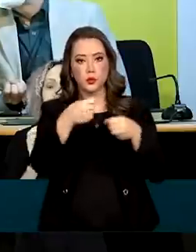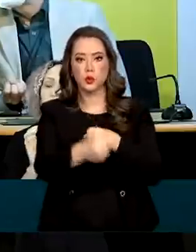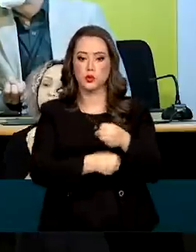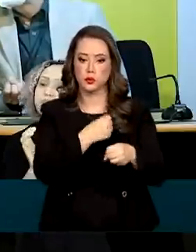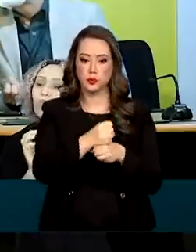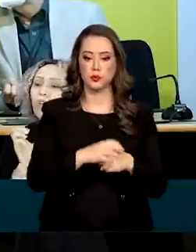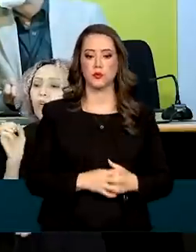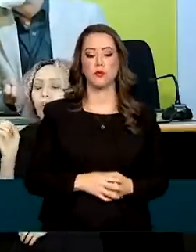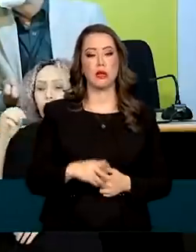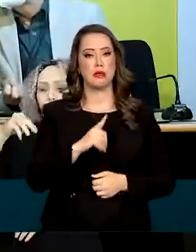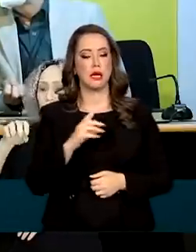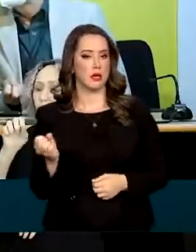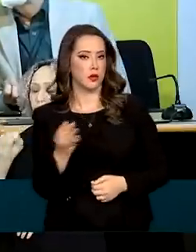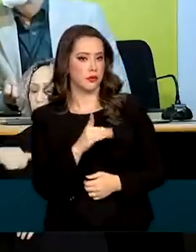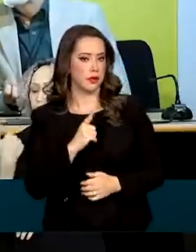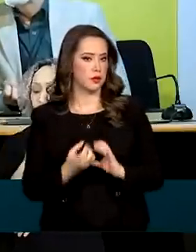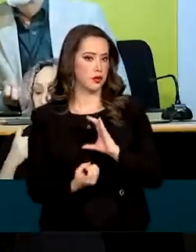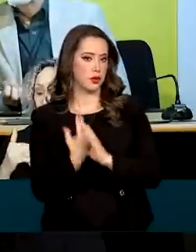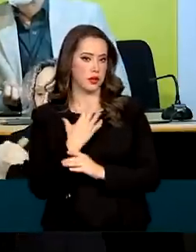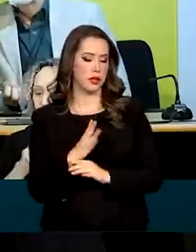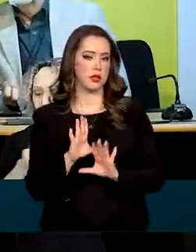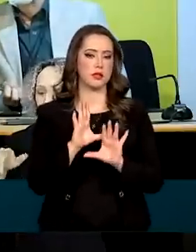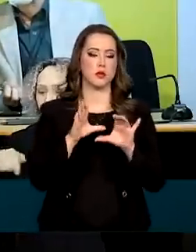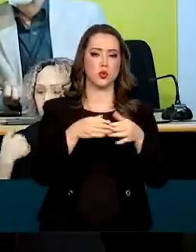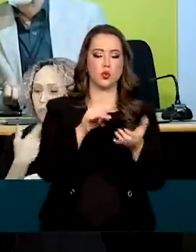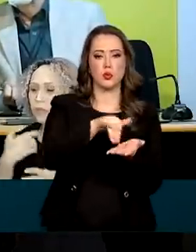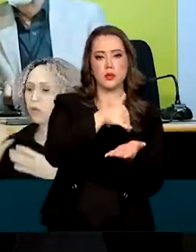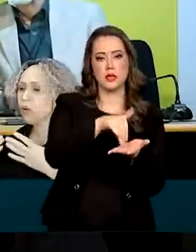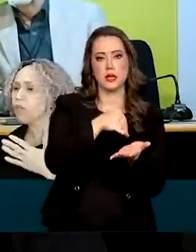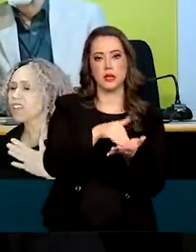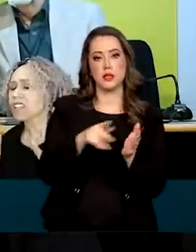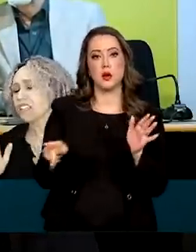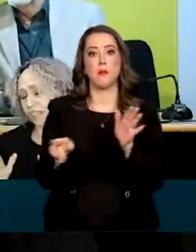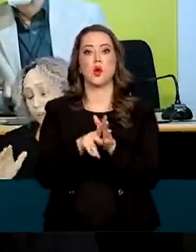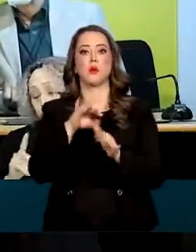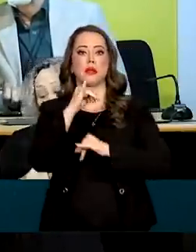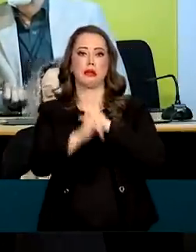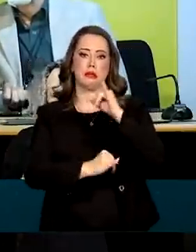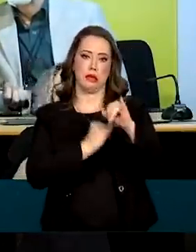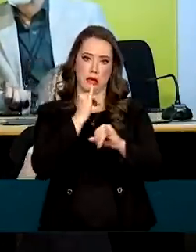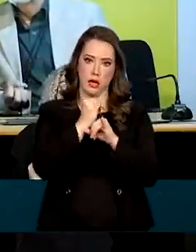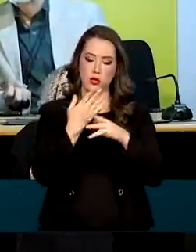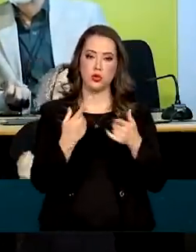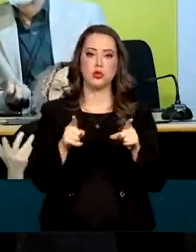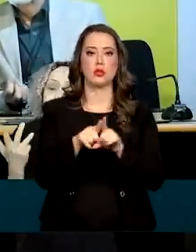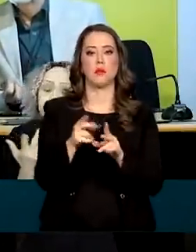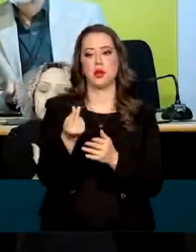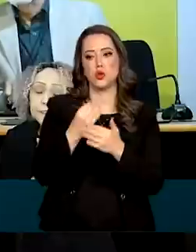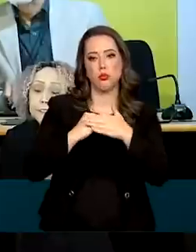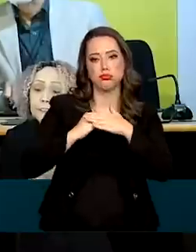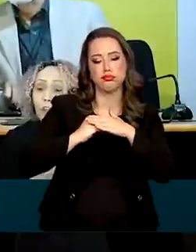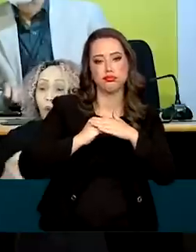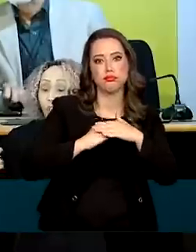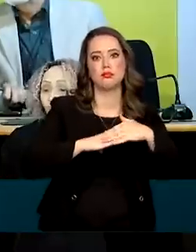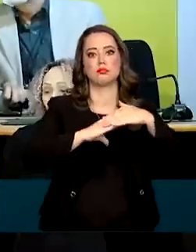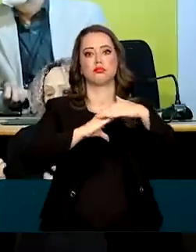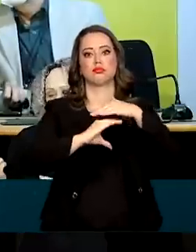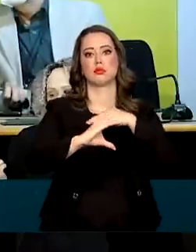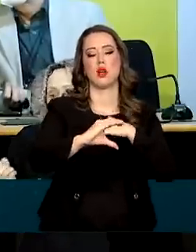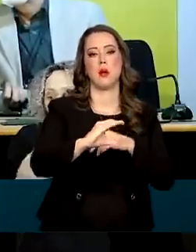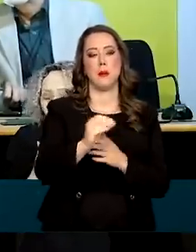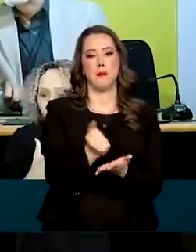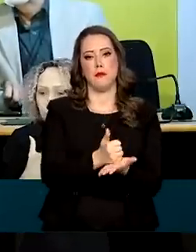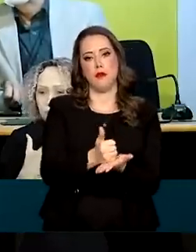dentre as novidades está a criação de uma Secretaria de Saúde digital e também o aumento de verbas para o programa Farmácia